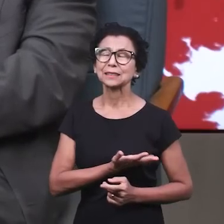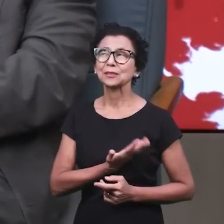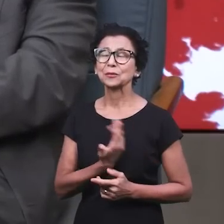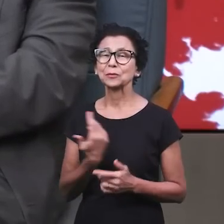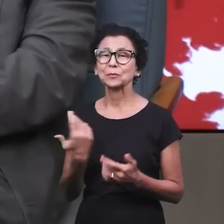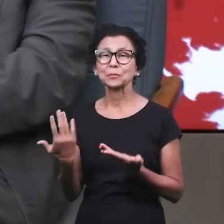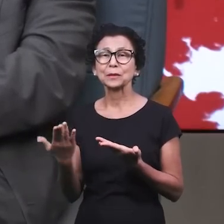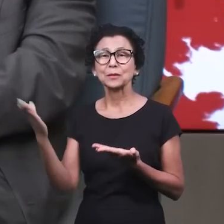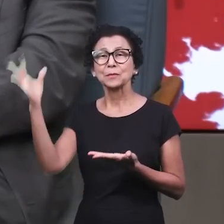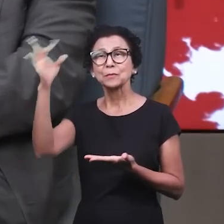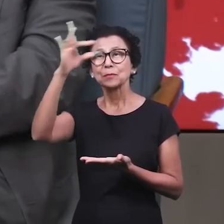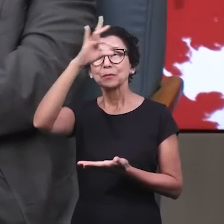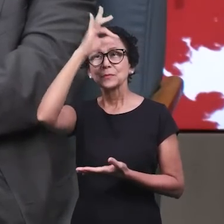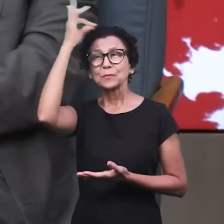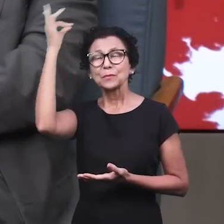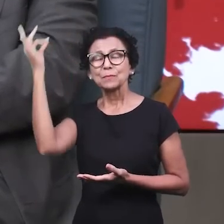vida